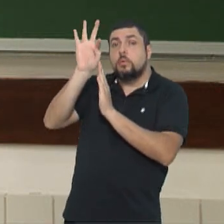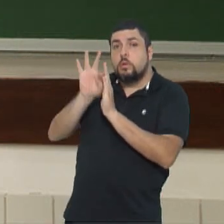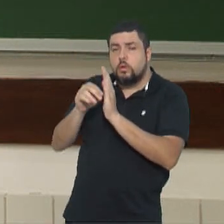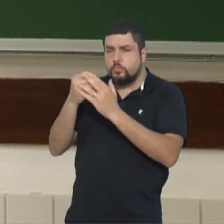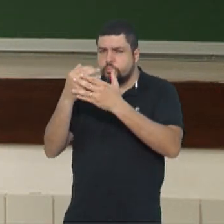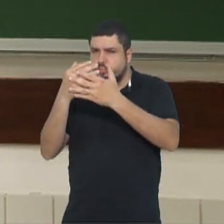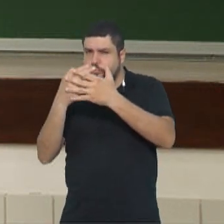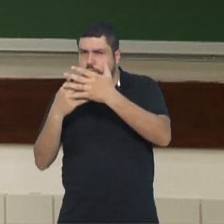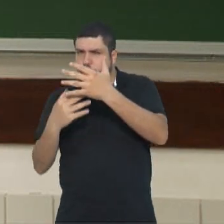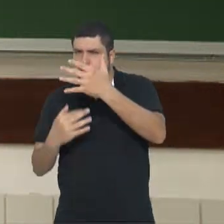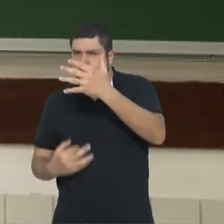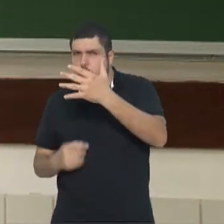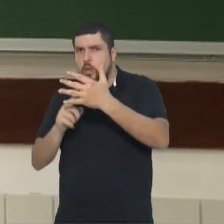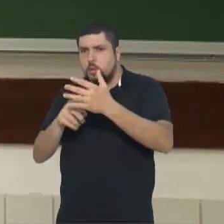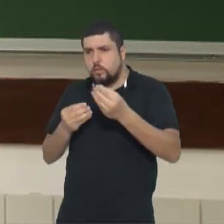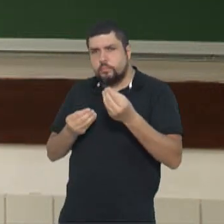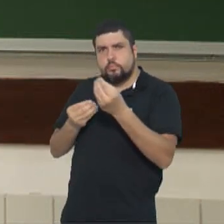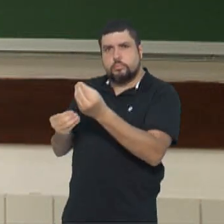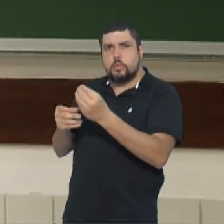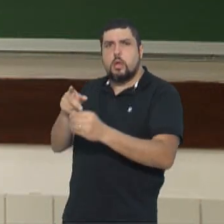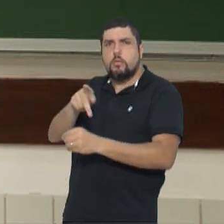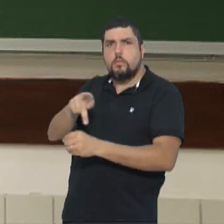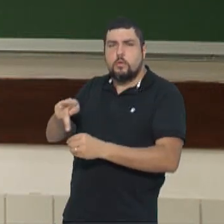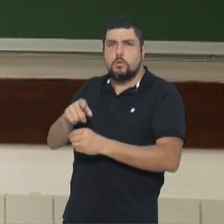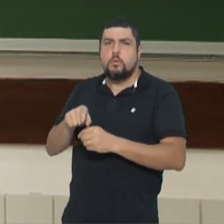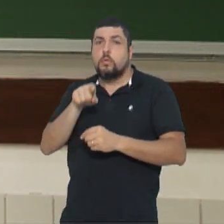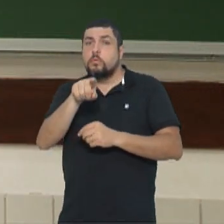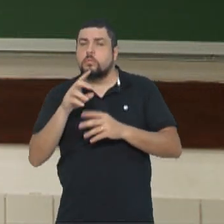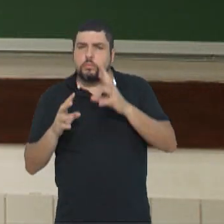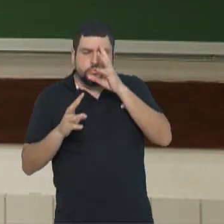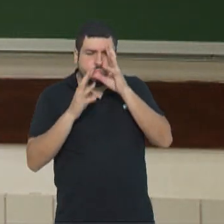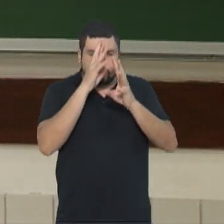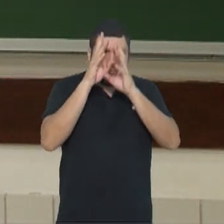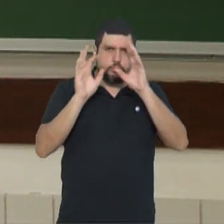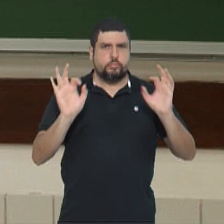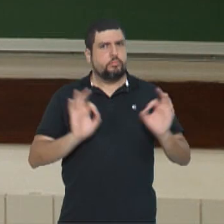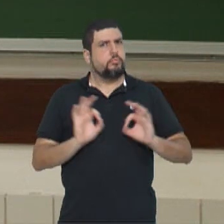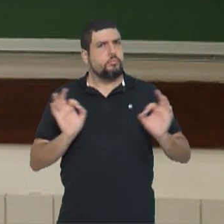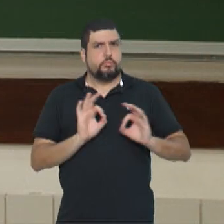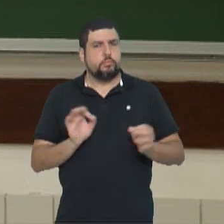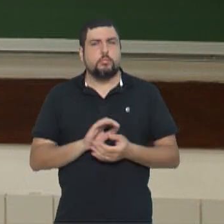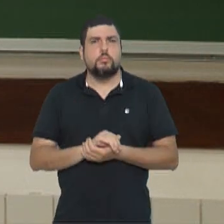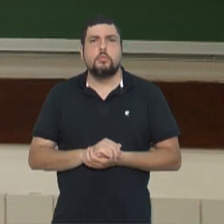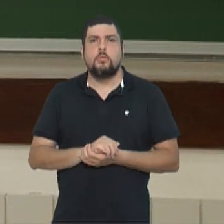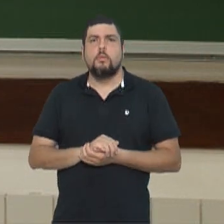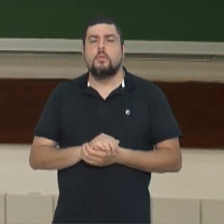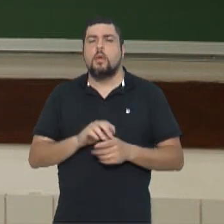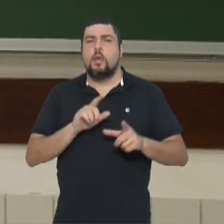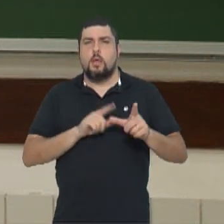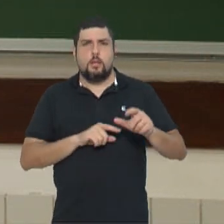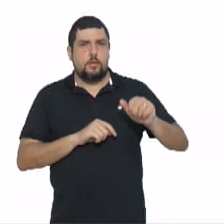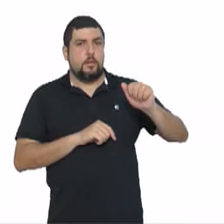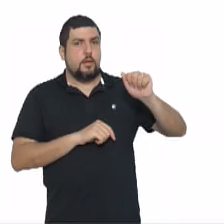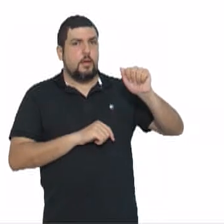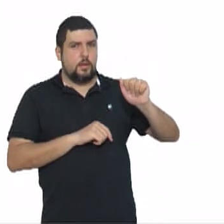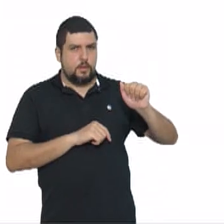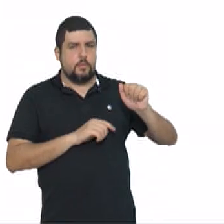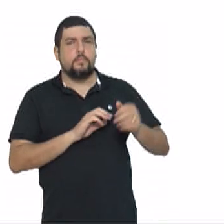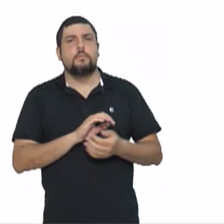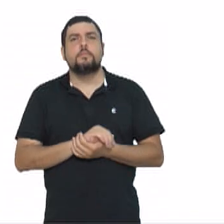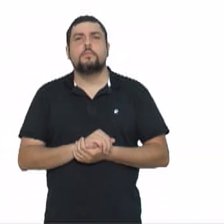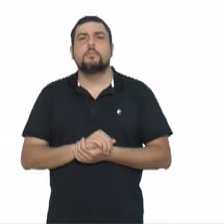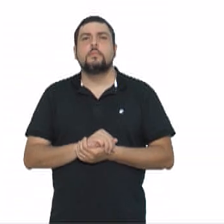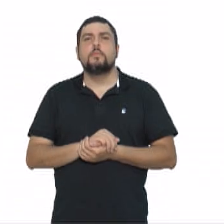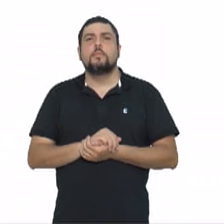para o teu professor do que se você sair escrevendo aí do nada, não é isso? Veja lá. Letra A. As informações que são